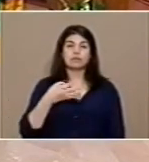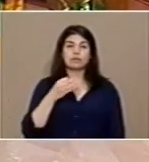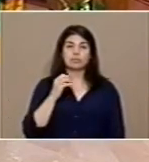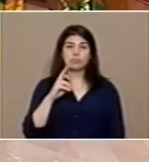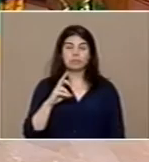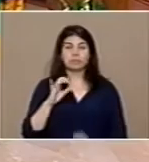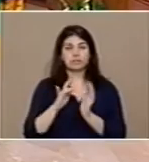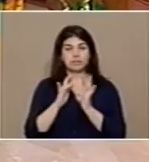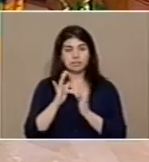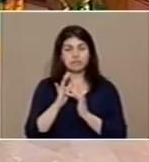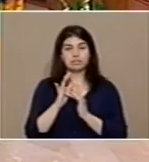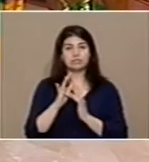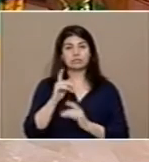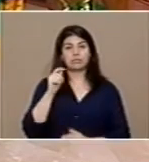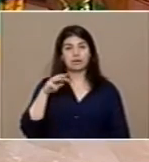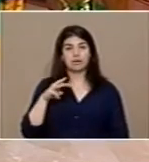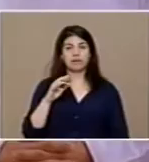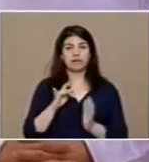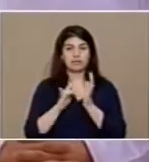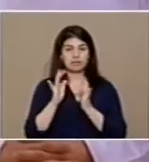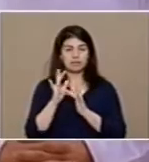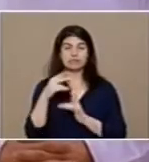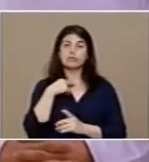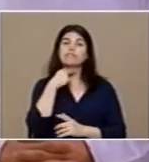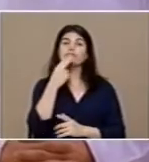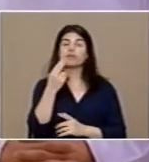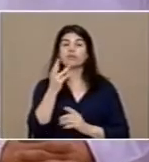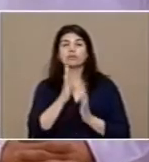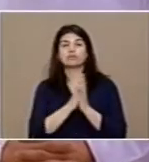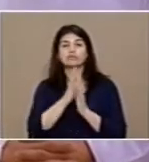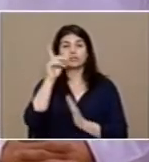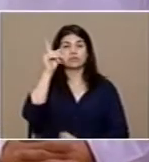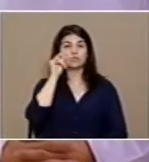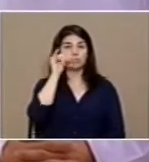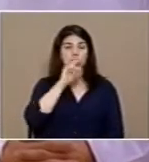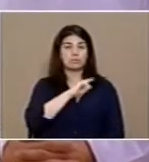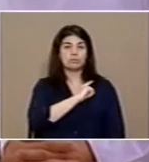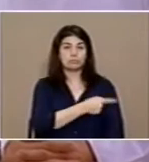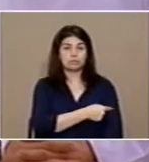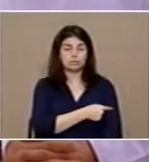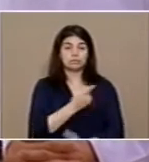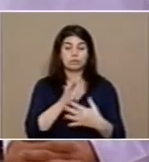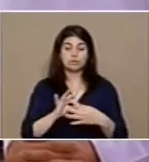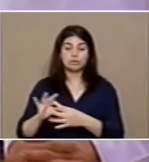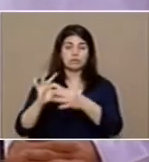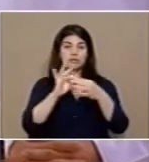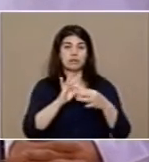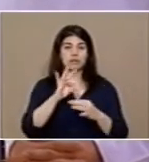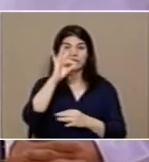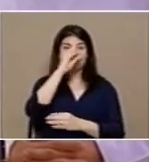Cristo com Cristo em Cristo a vós Deus Pai todo poderoso na unidade do Espírito